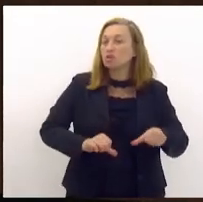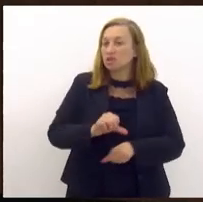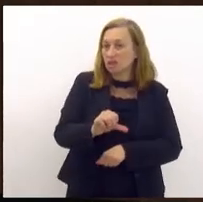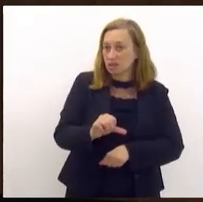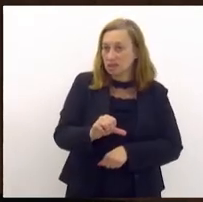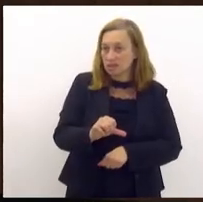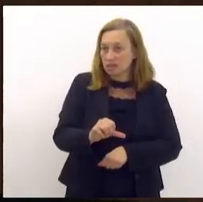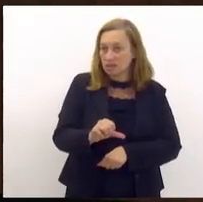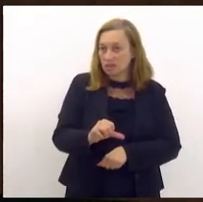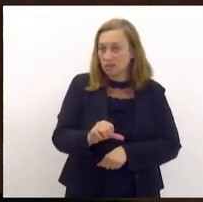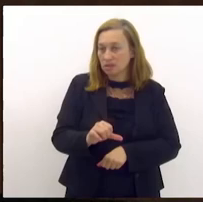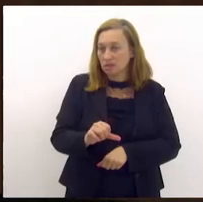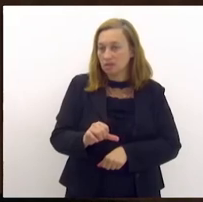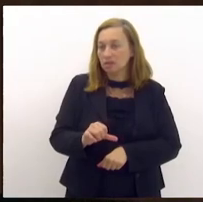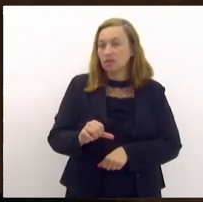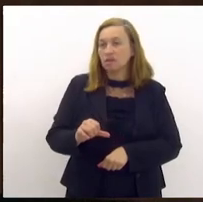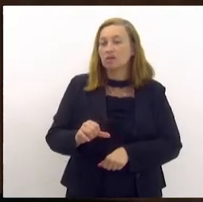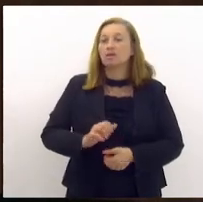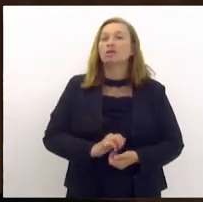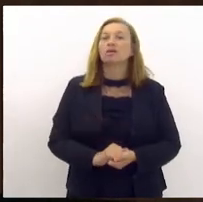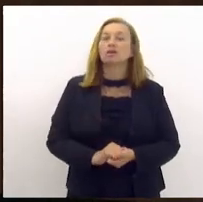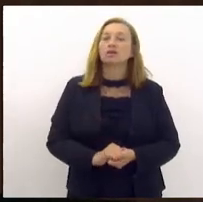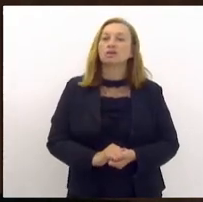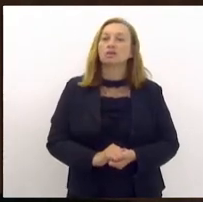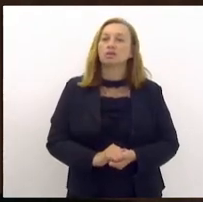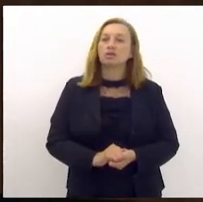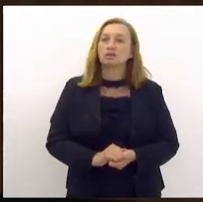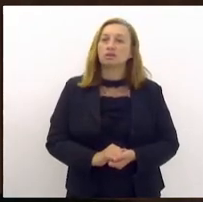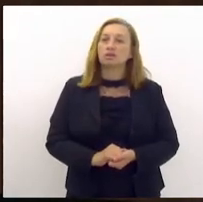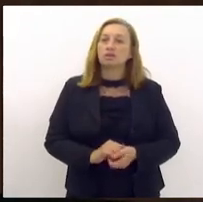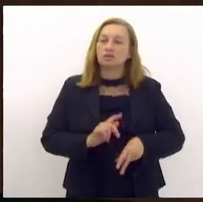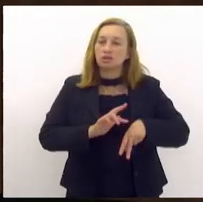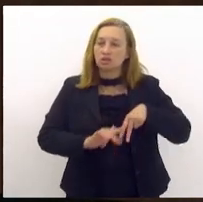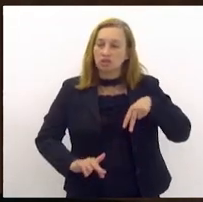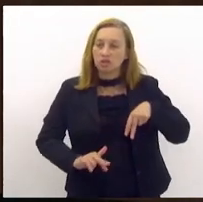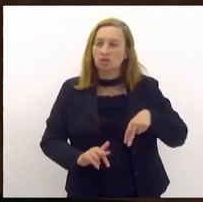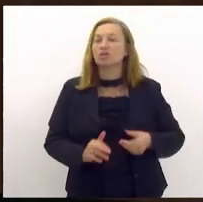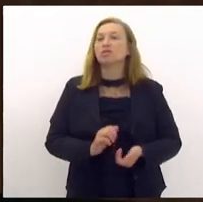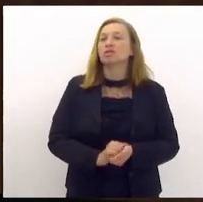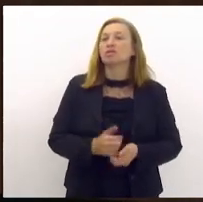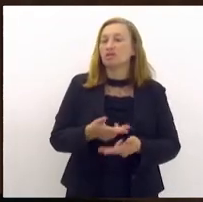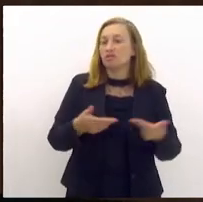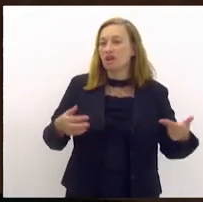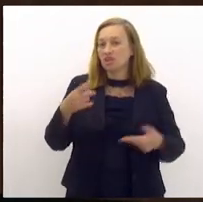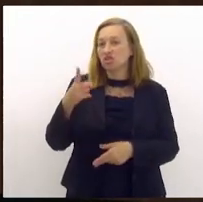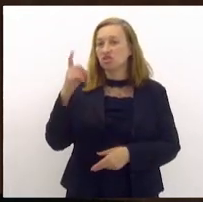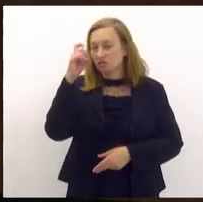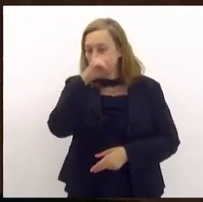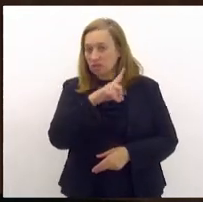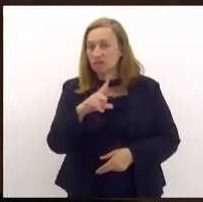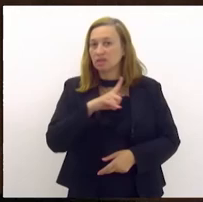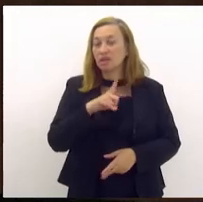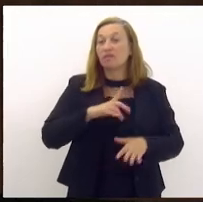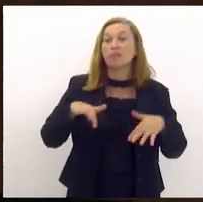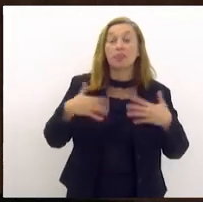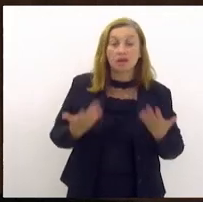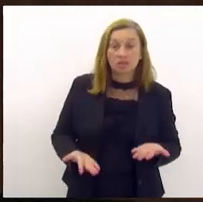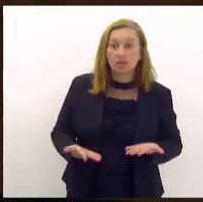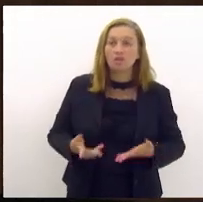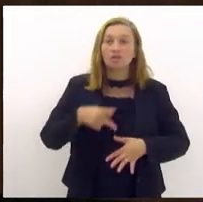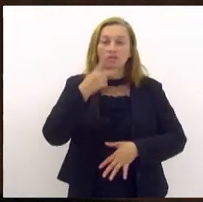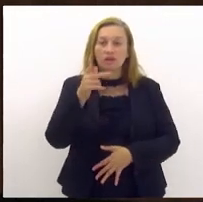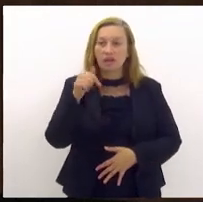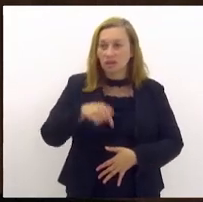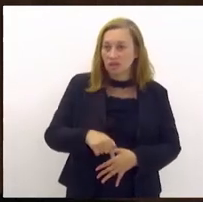num período mais avançado da vida e o que lhe acarretou, inclusive, uma série de dificuldades, né? Então,